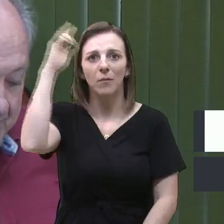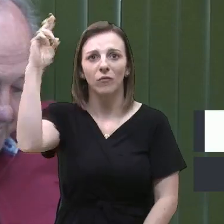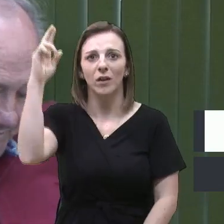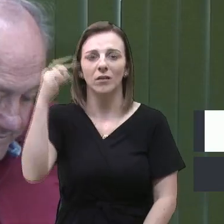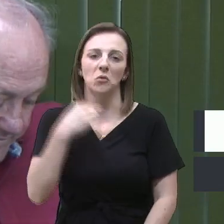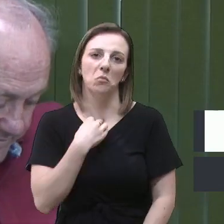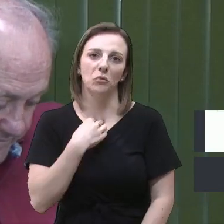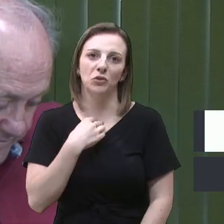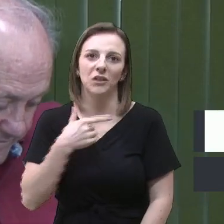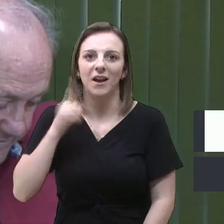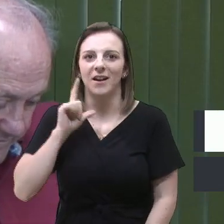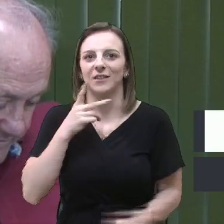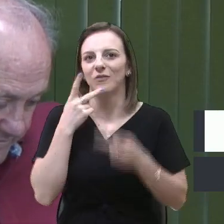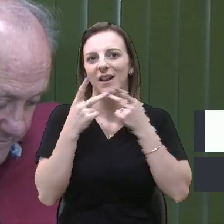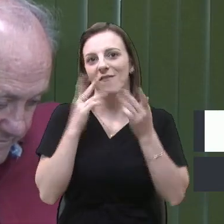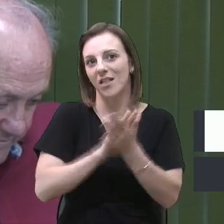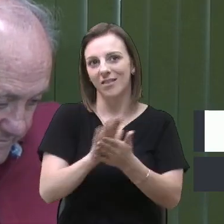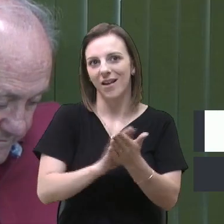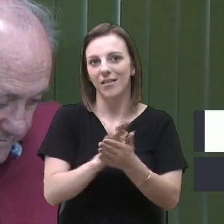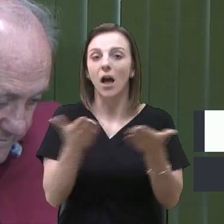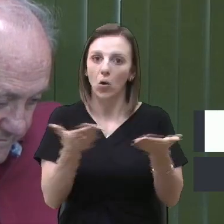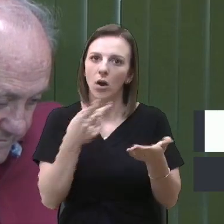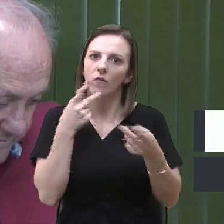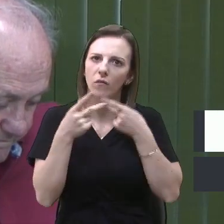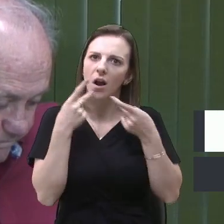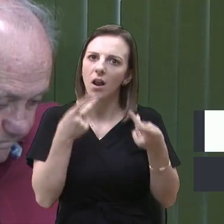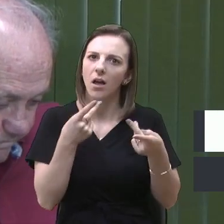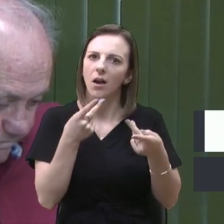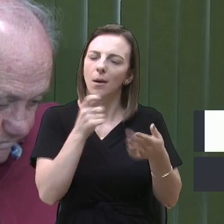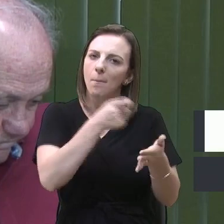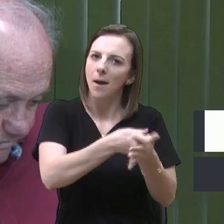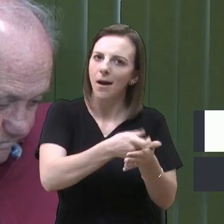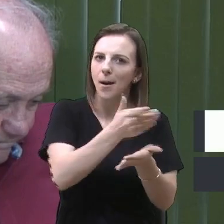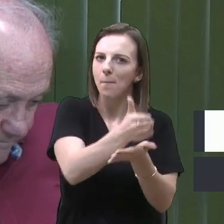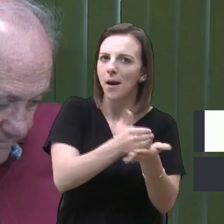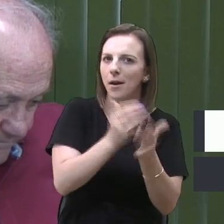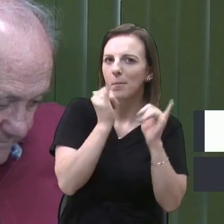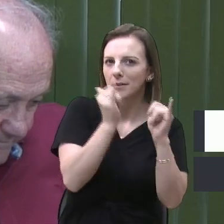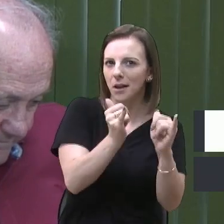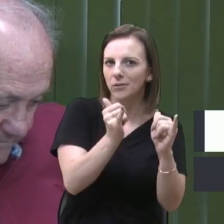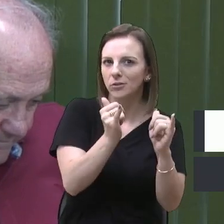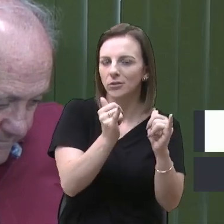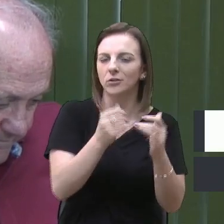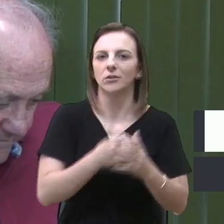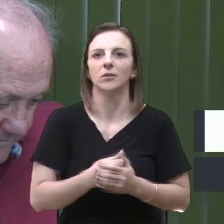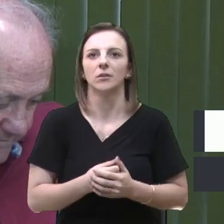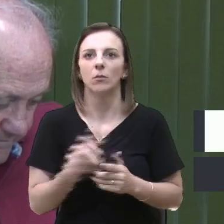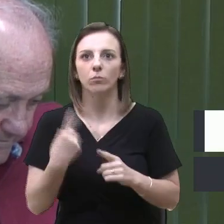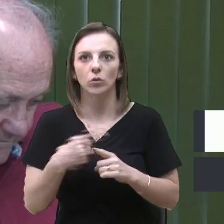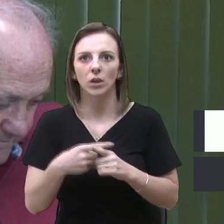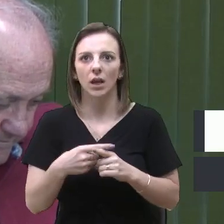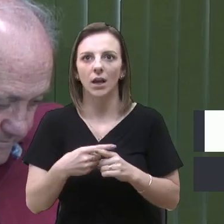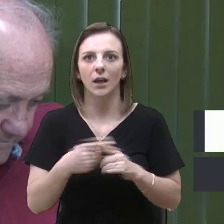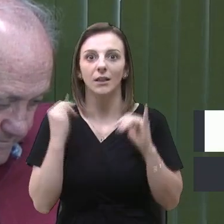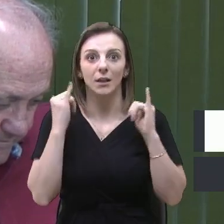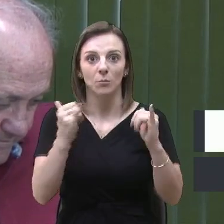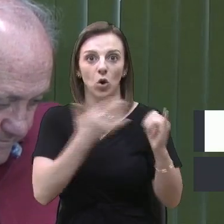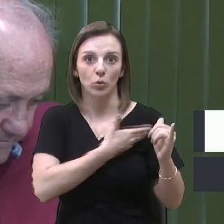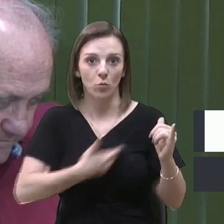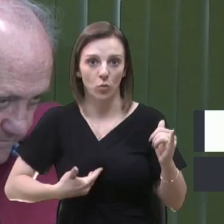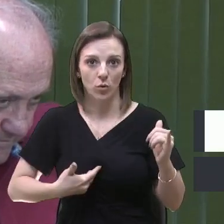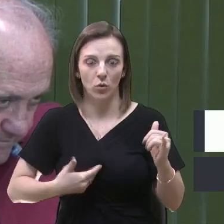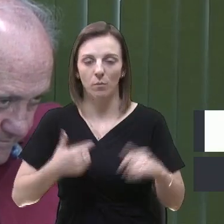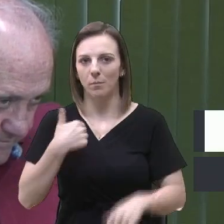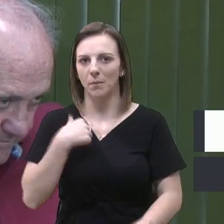antes. Agora se fala subsídio. Não se falava. Porque o transporte público, para mim, não é esse. Esse é um transporte